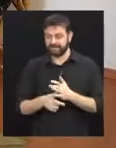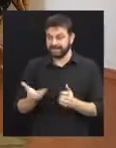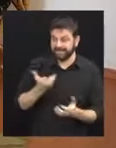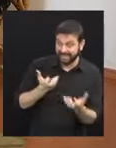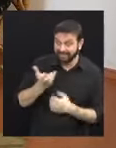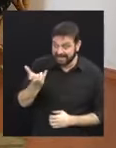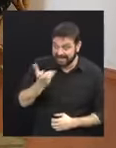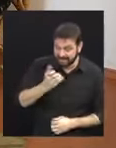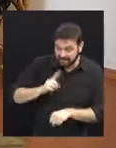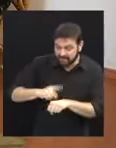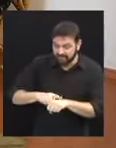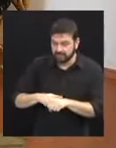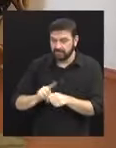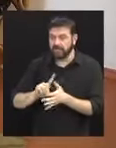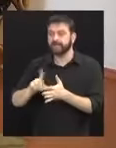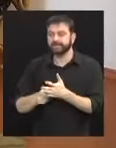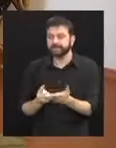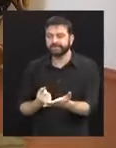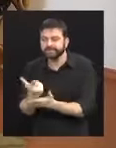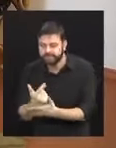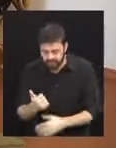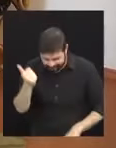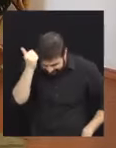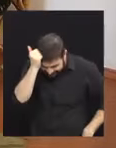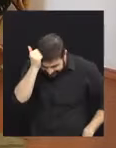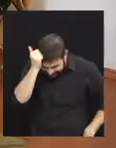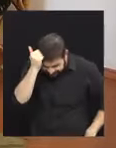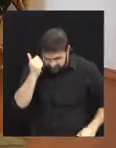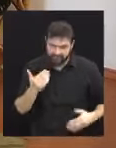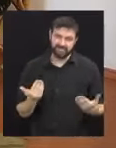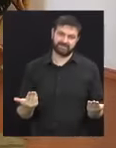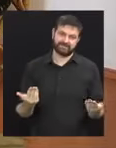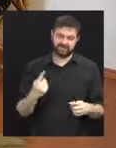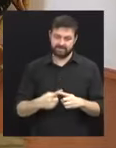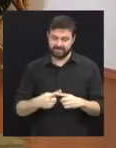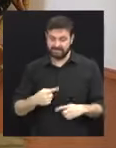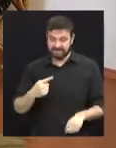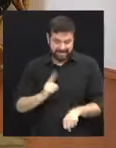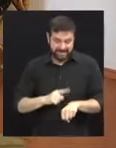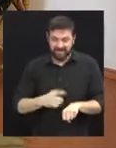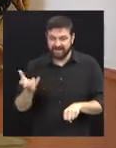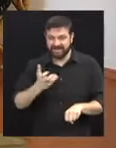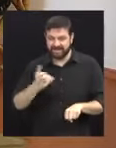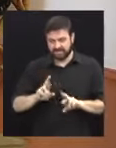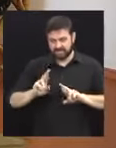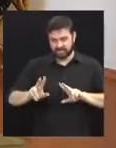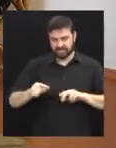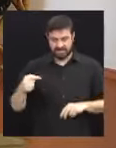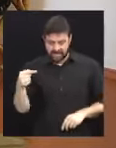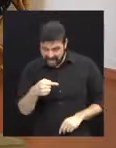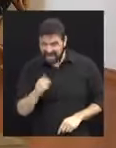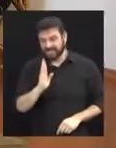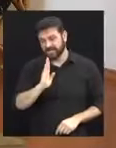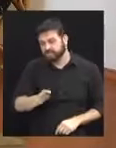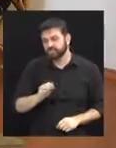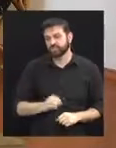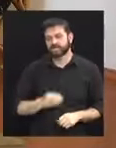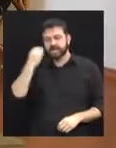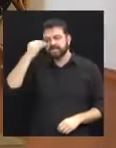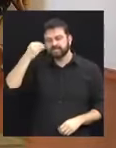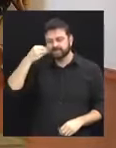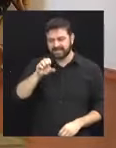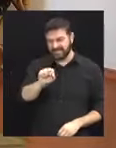eu quero nesse momento, e quando depois que compra você se arrepende, né? Porque foi no calor da emoção. É diferente da situação da Sara, porque ela já tem um histórico de adoção,